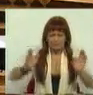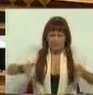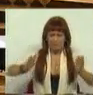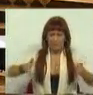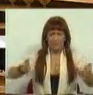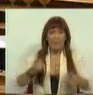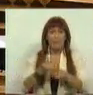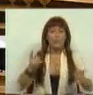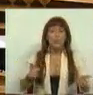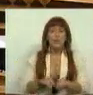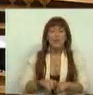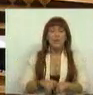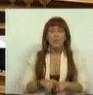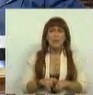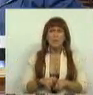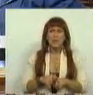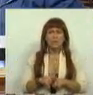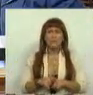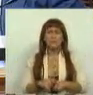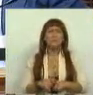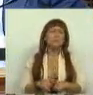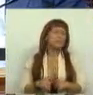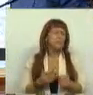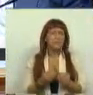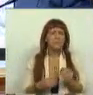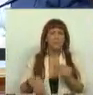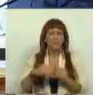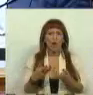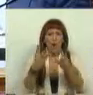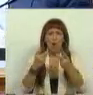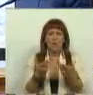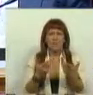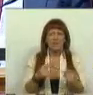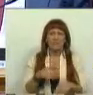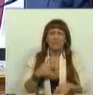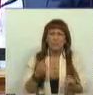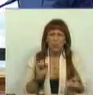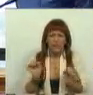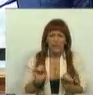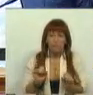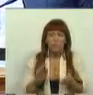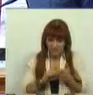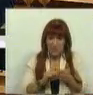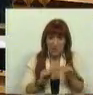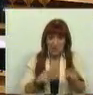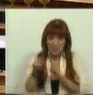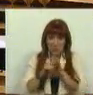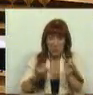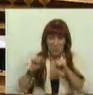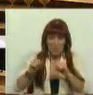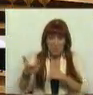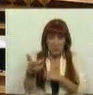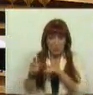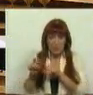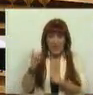necessário, porque houve uma sobre-orçamentação no orçamento. O senhor deputado, não estava. Estava escrito no memorando da Troika